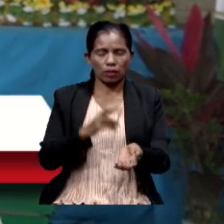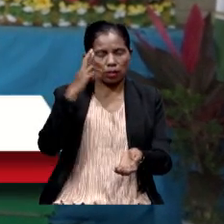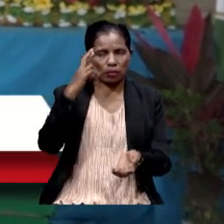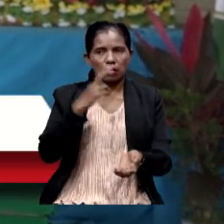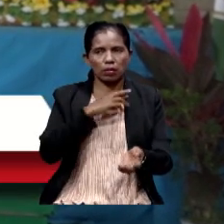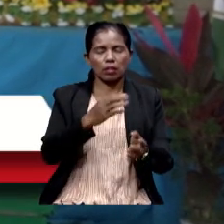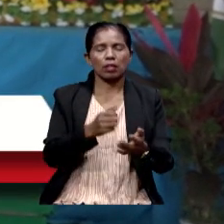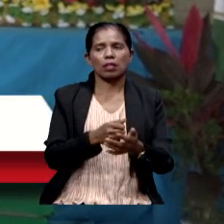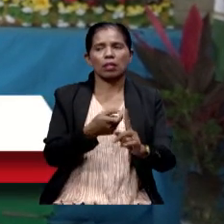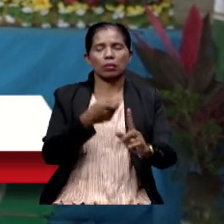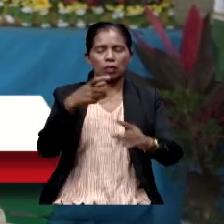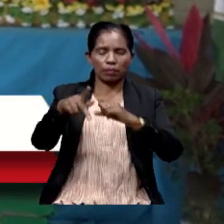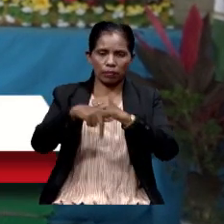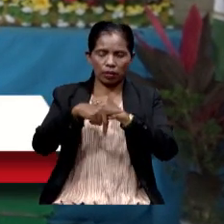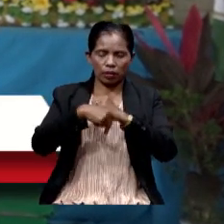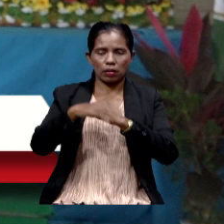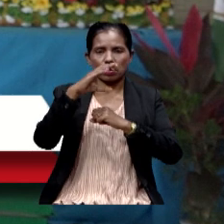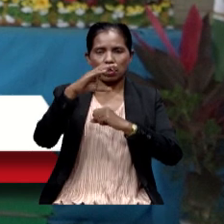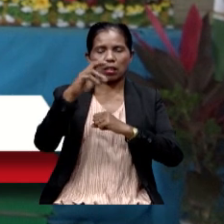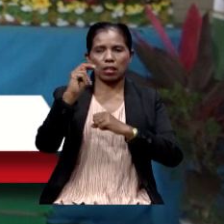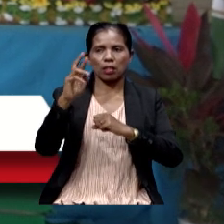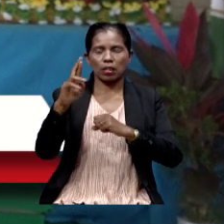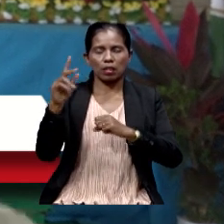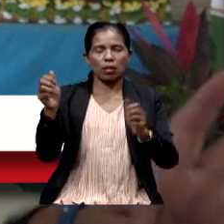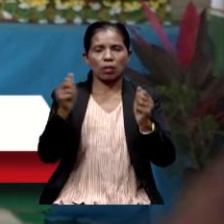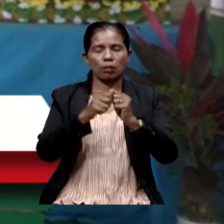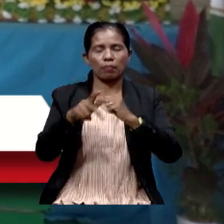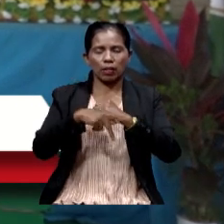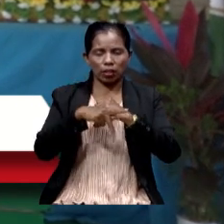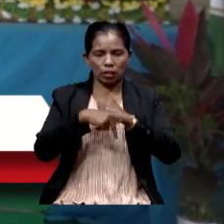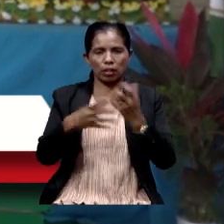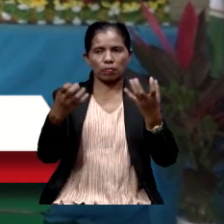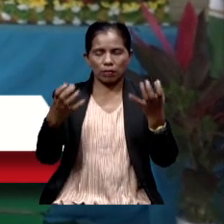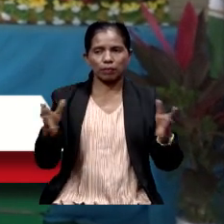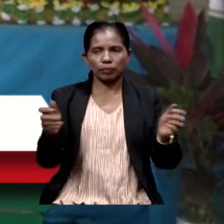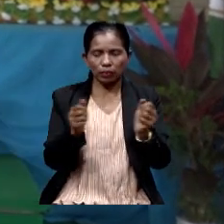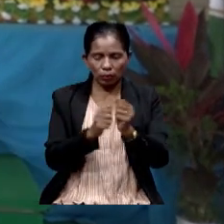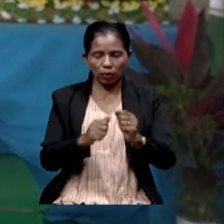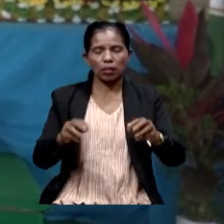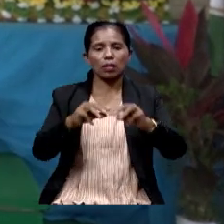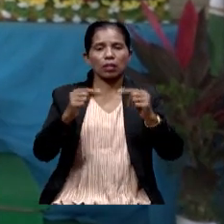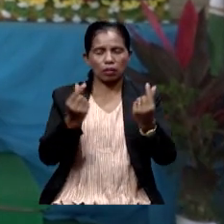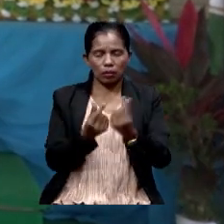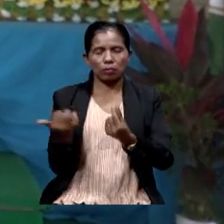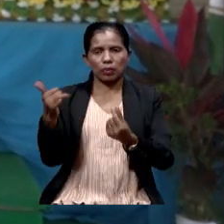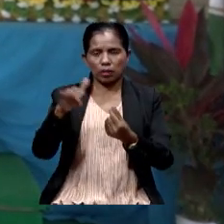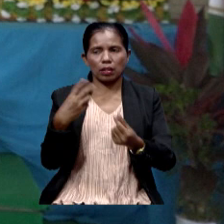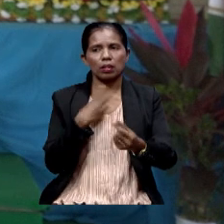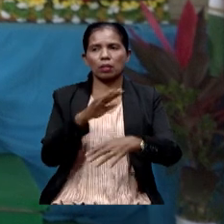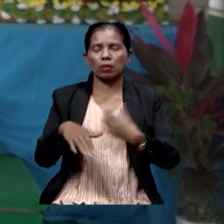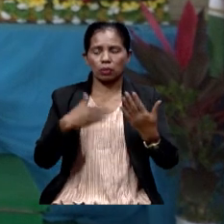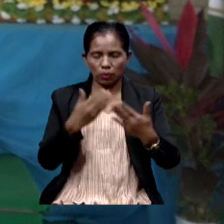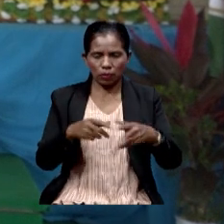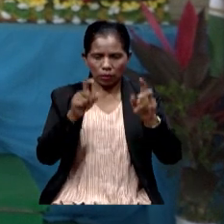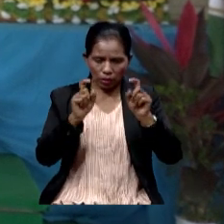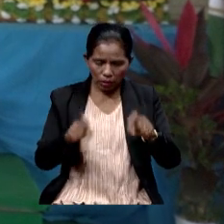ao Partido CNRT, como partido Lubuquida, ao aliado e movimento Sira. Mas de todo, tem que consciente que